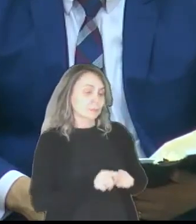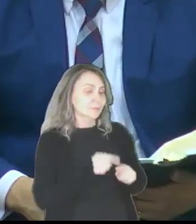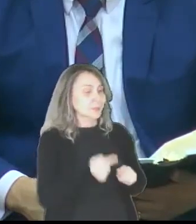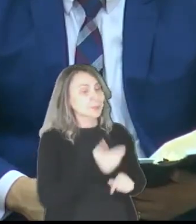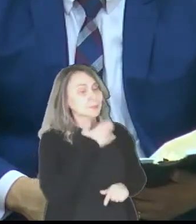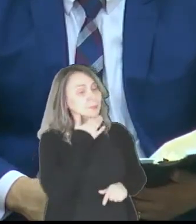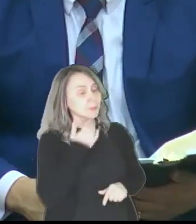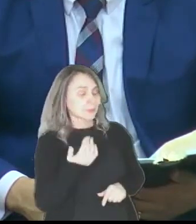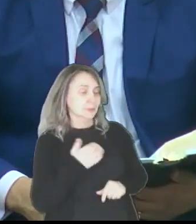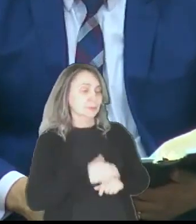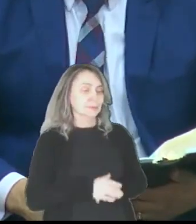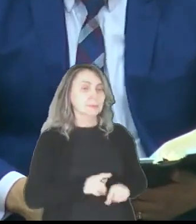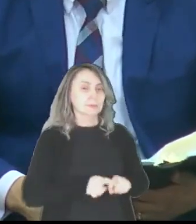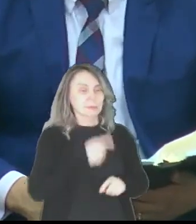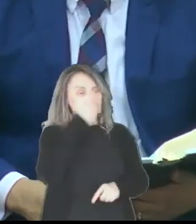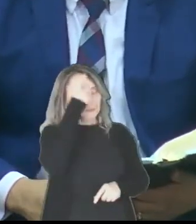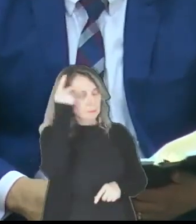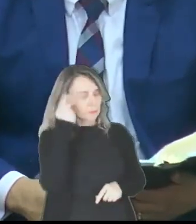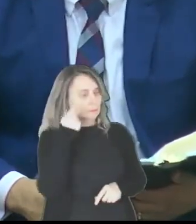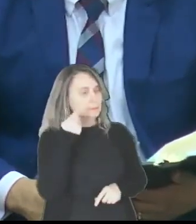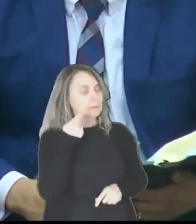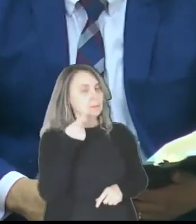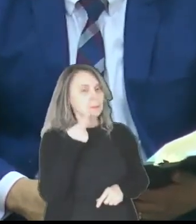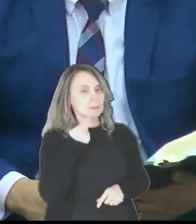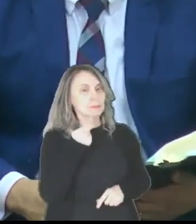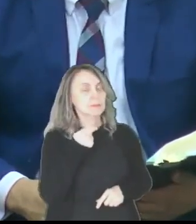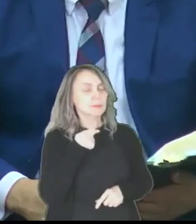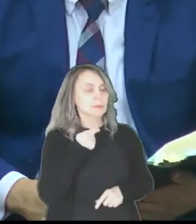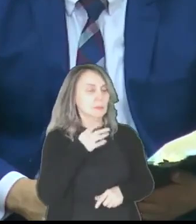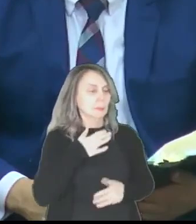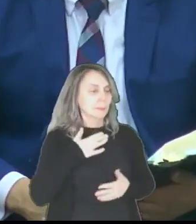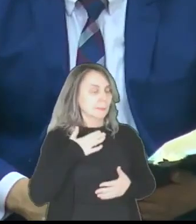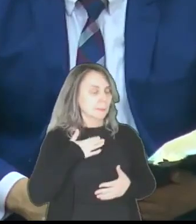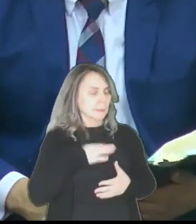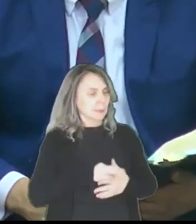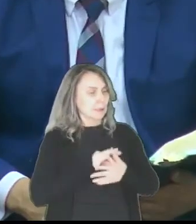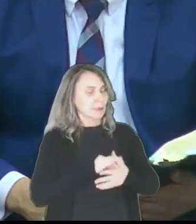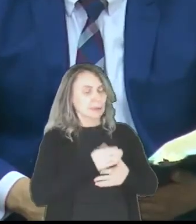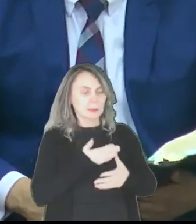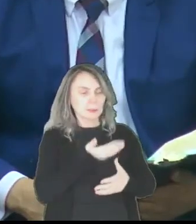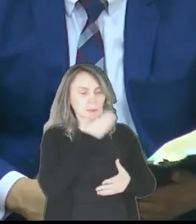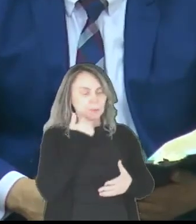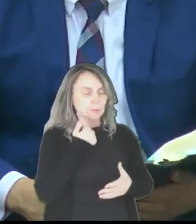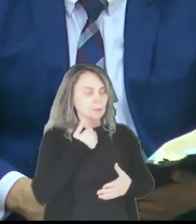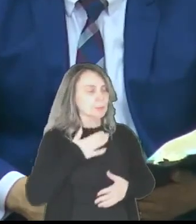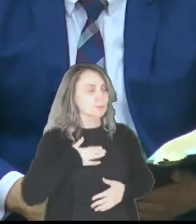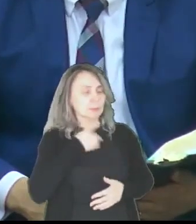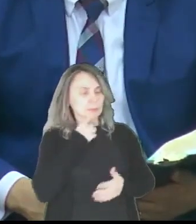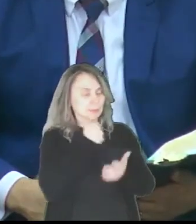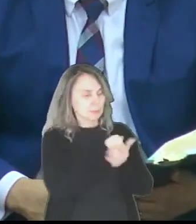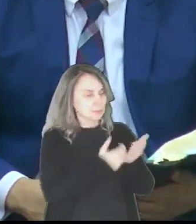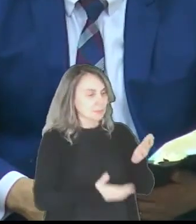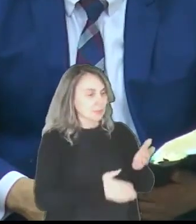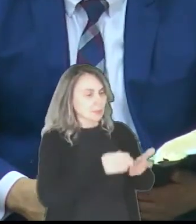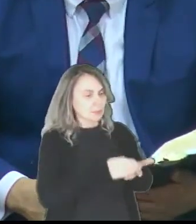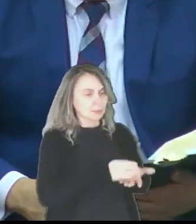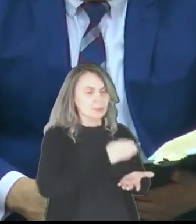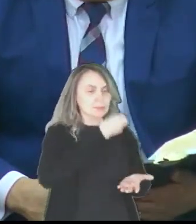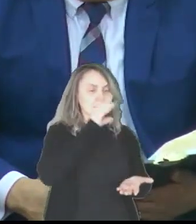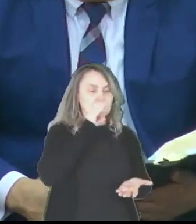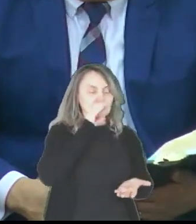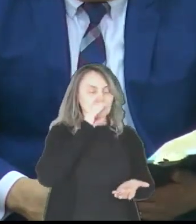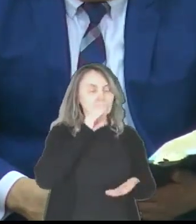e beber o meu sangue tem a vida eterna. Aleluia. Aquele pão